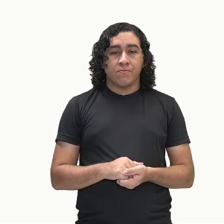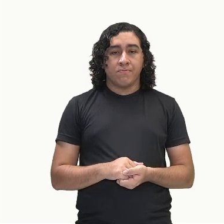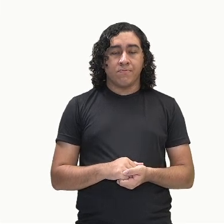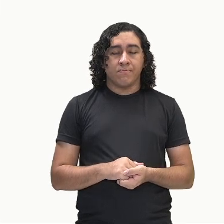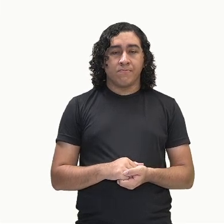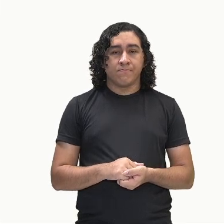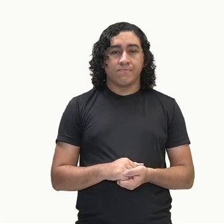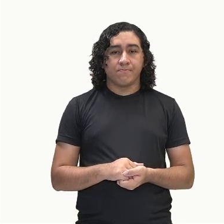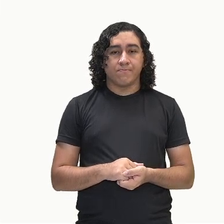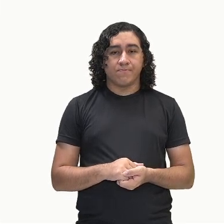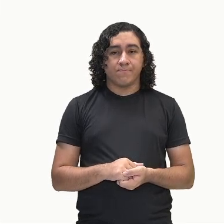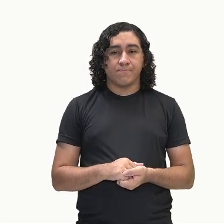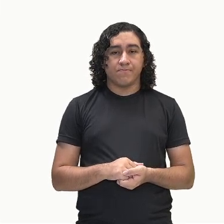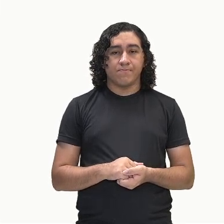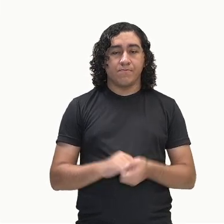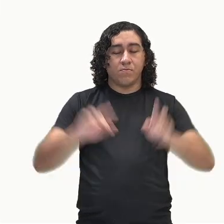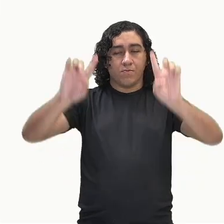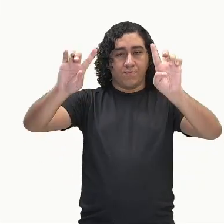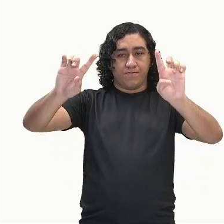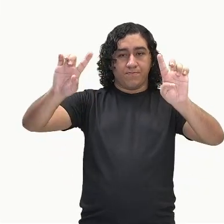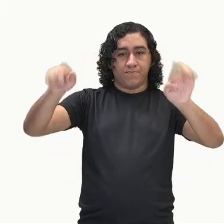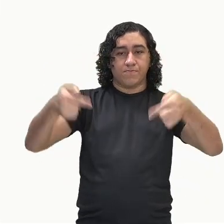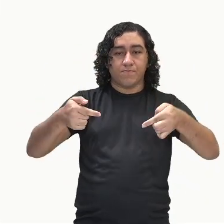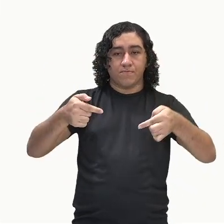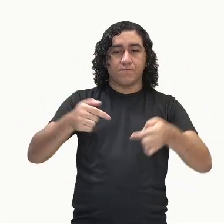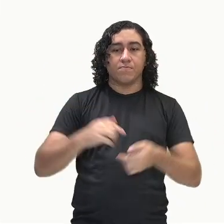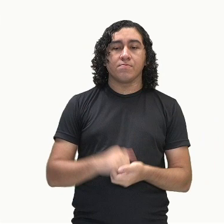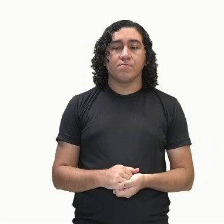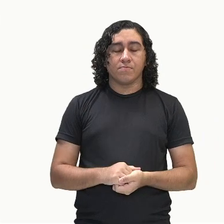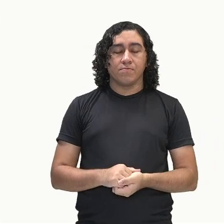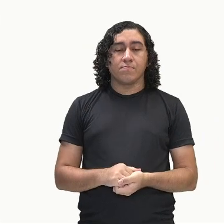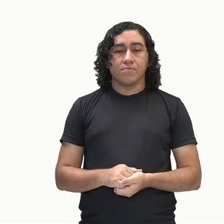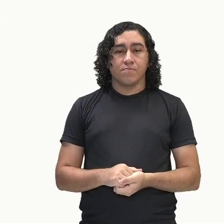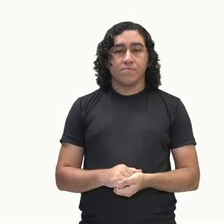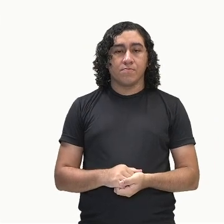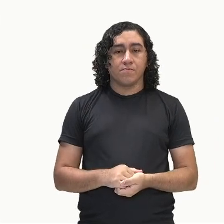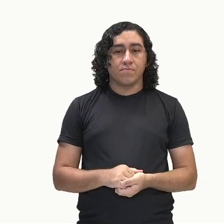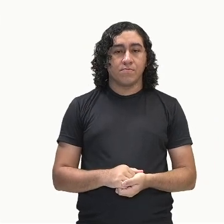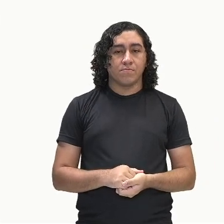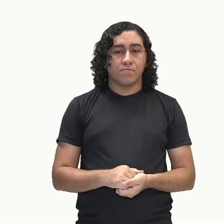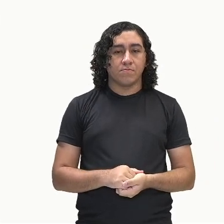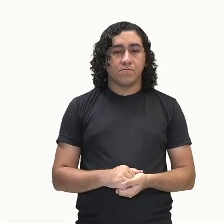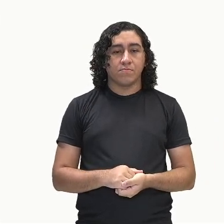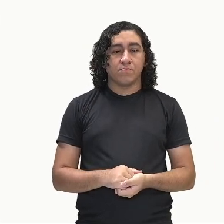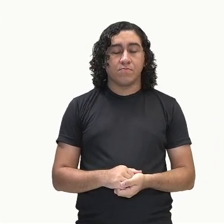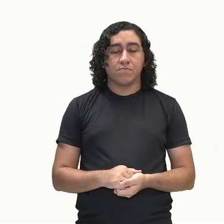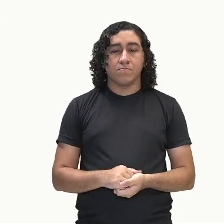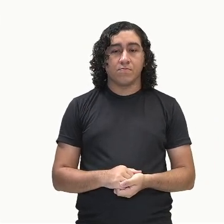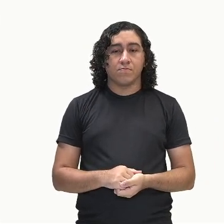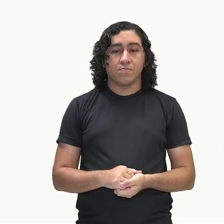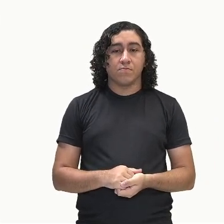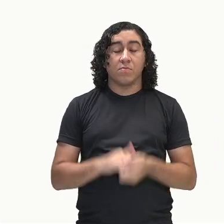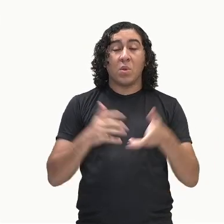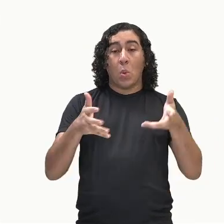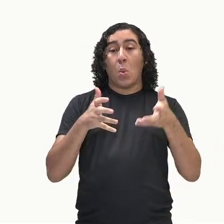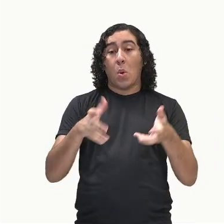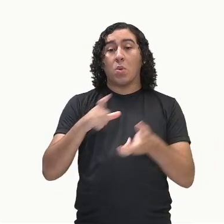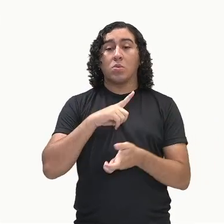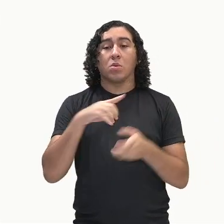e 9. Tá? Uma sequência numérica qualquer. Eu quero obter,